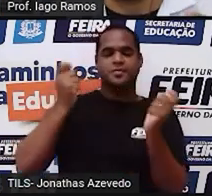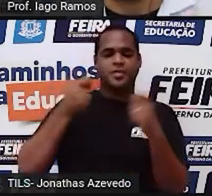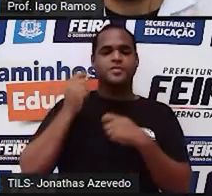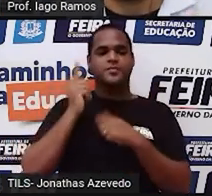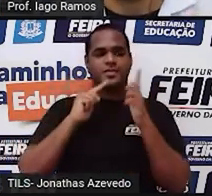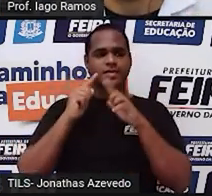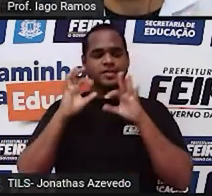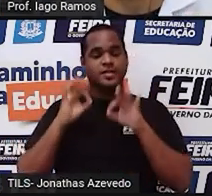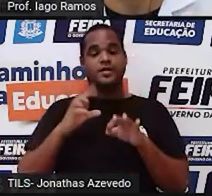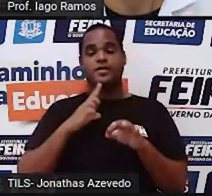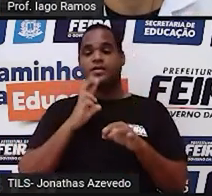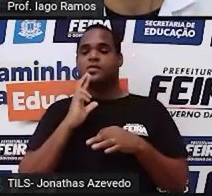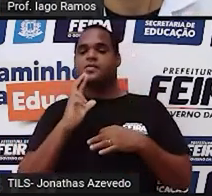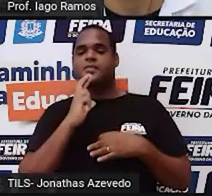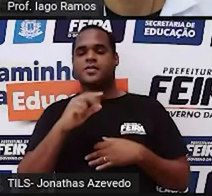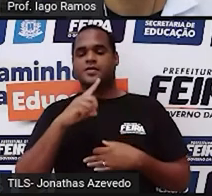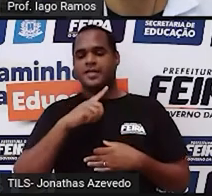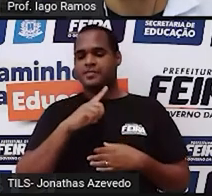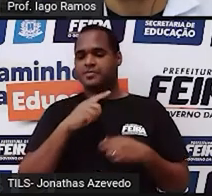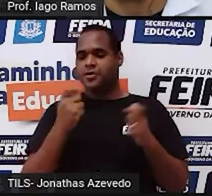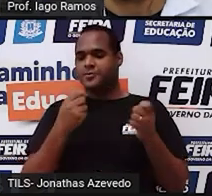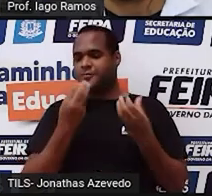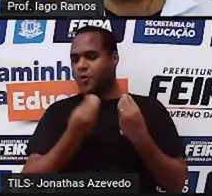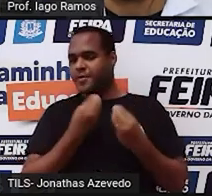resultado é uma dízima periódica